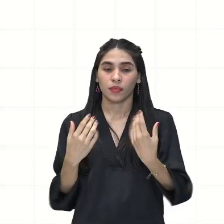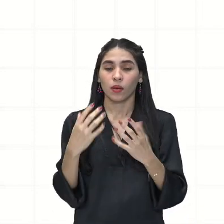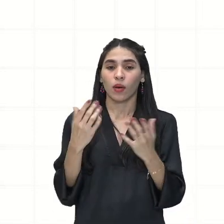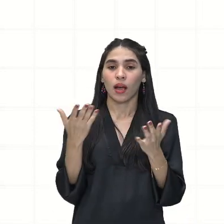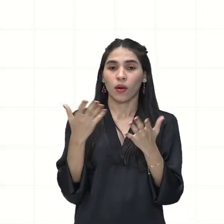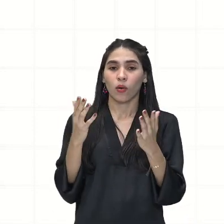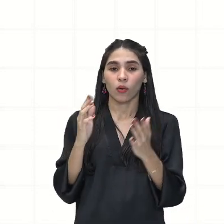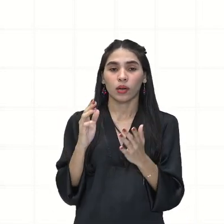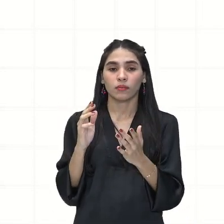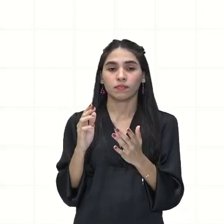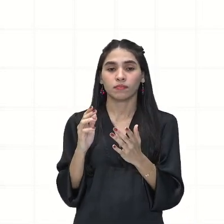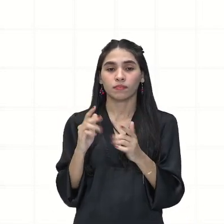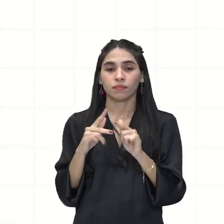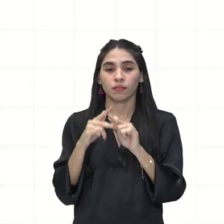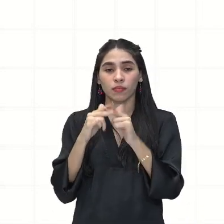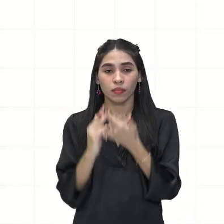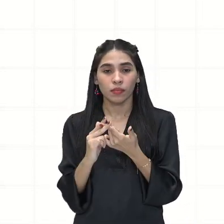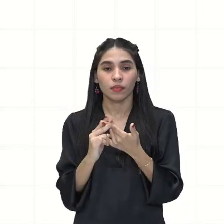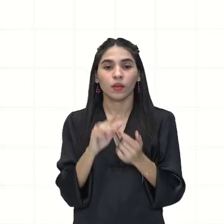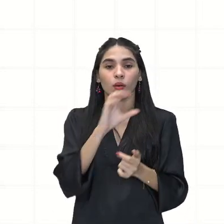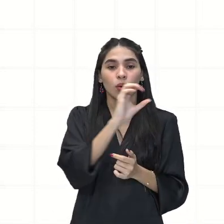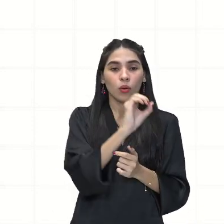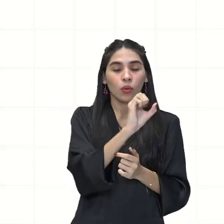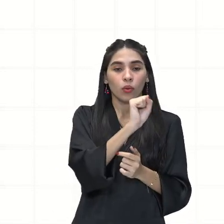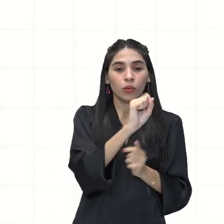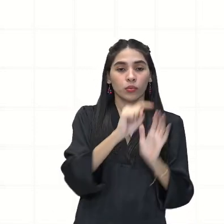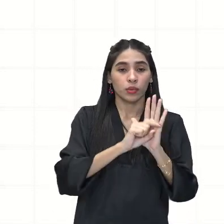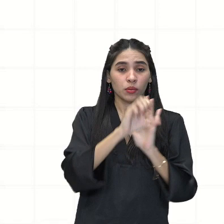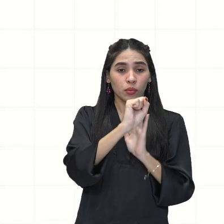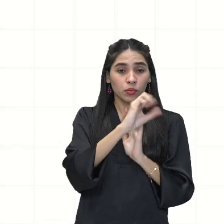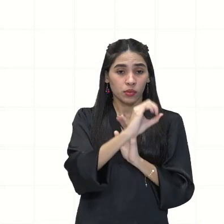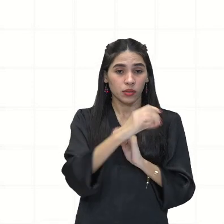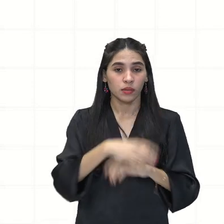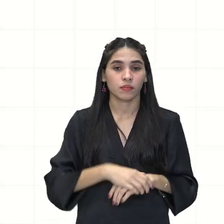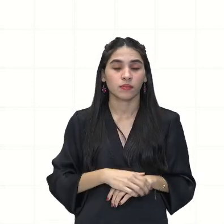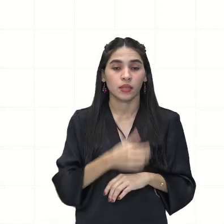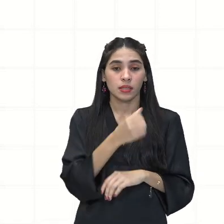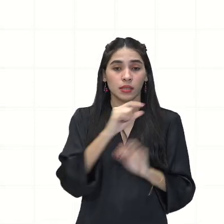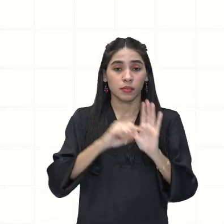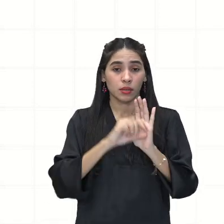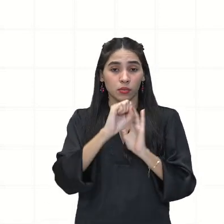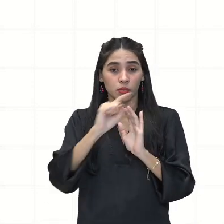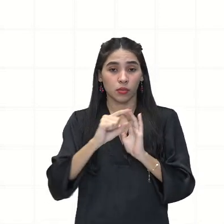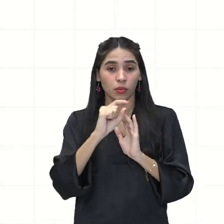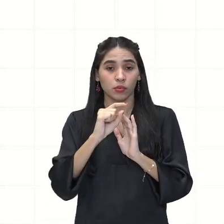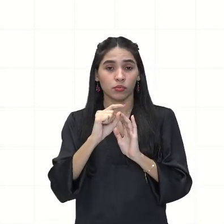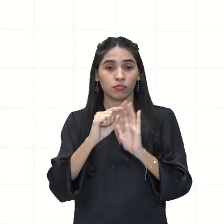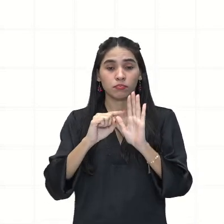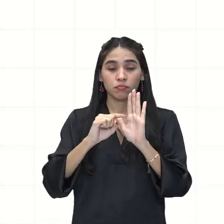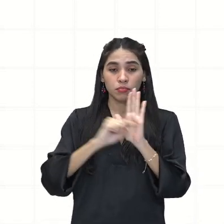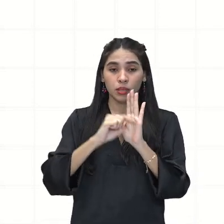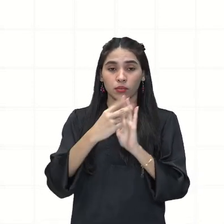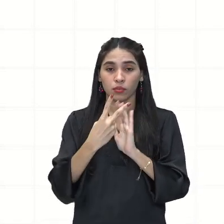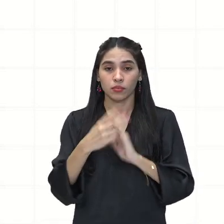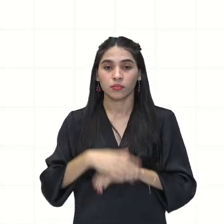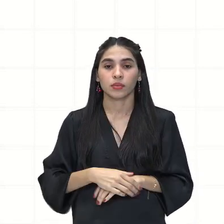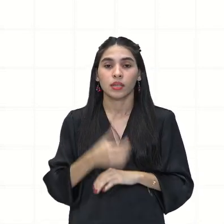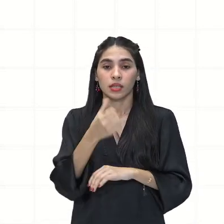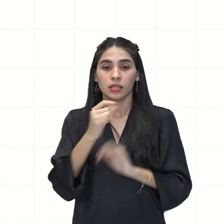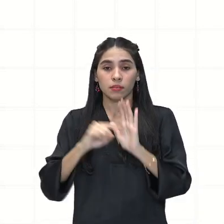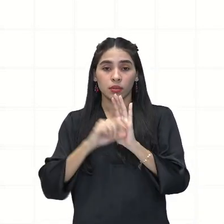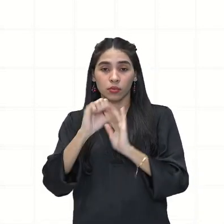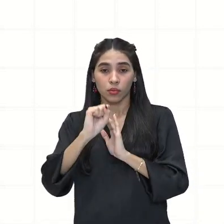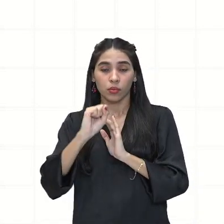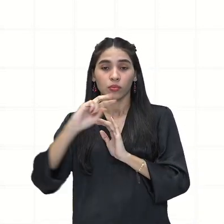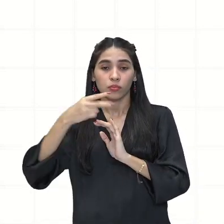resolvendo, 8 menos 8 deu 0 ao quadrado. 6 menos 8 deu menos 2 ao quadrado. 6 menos 8 deu menos 2